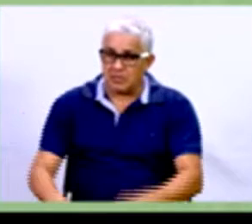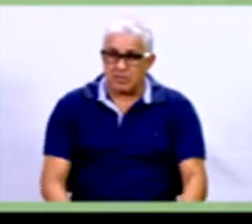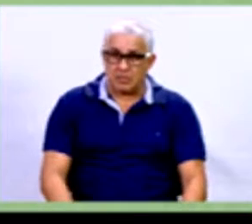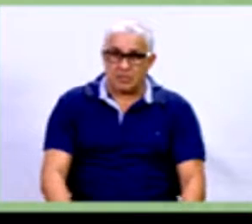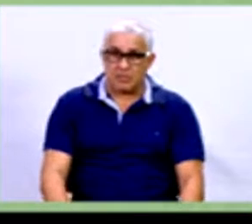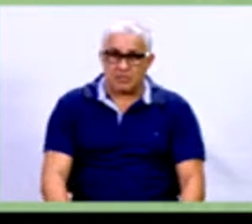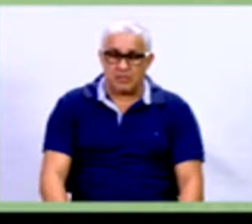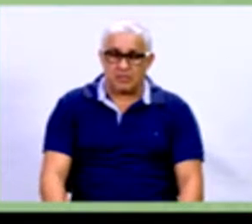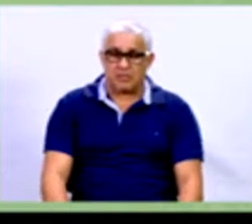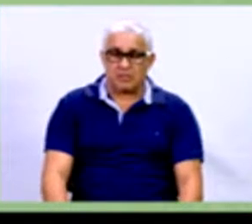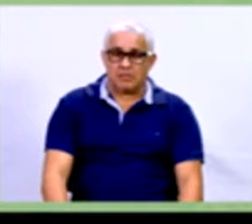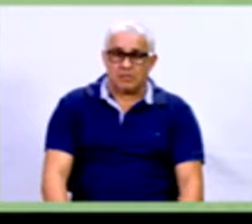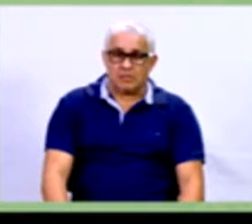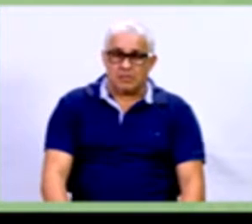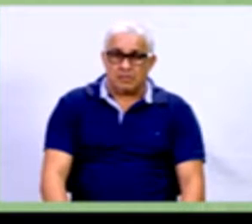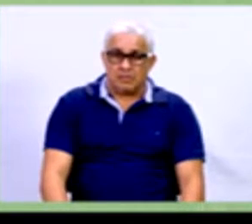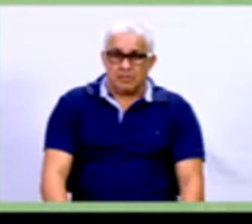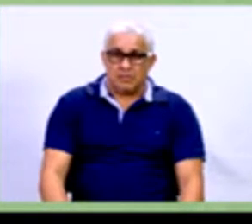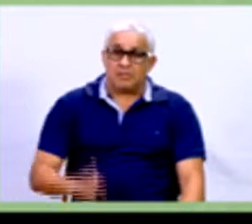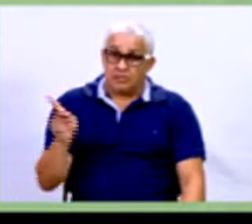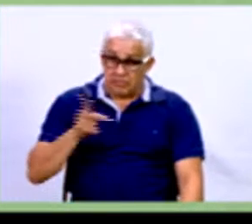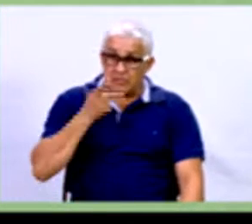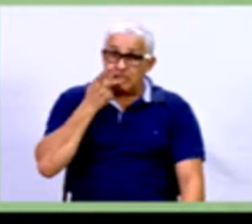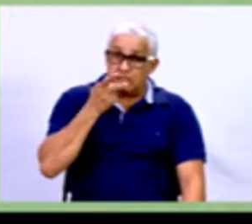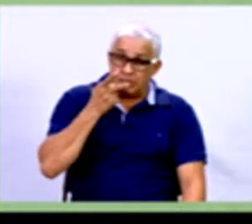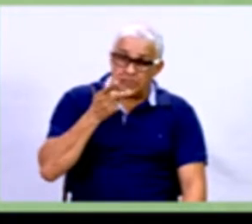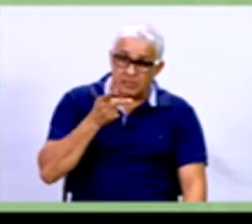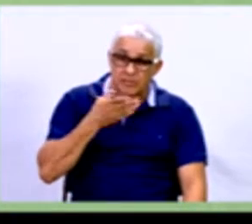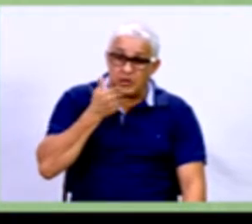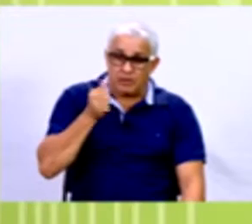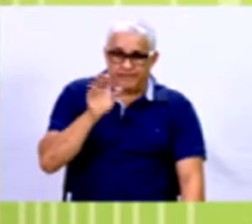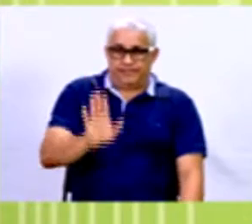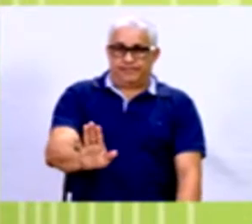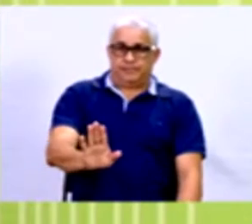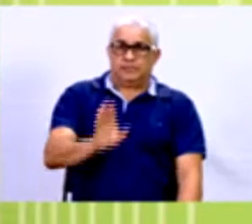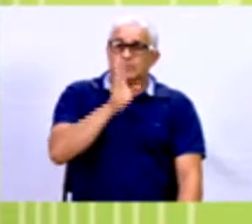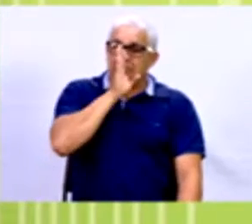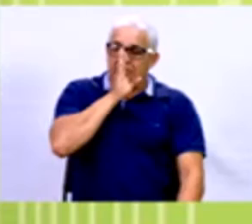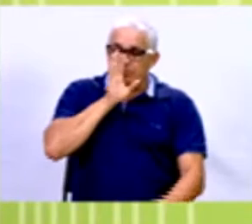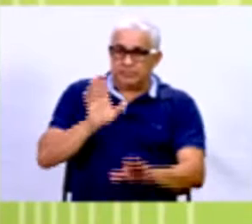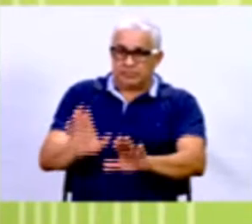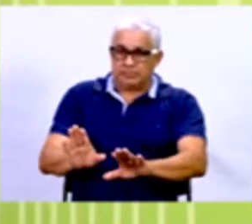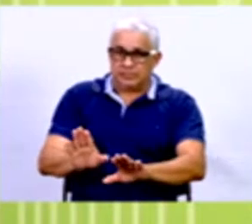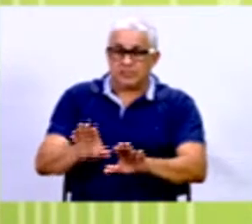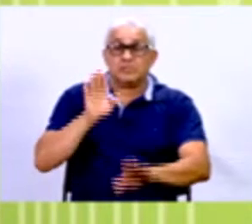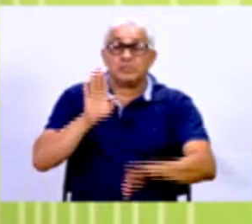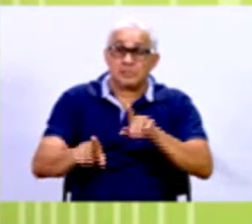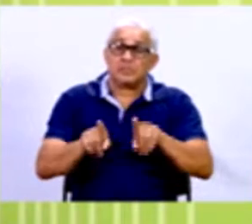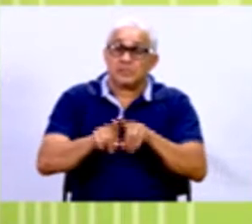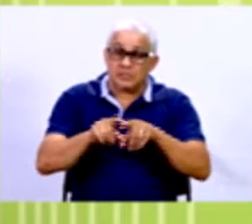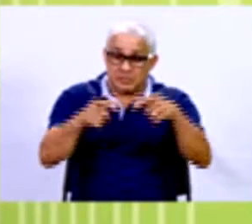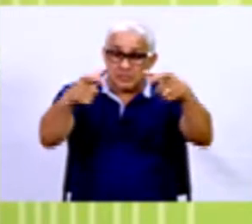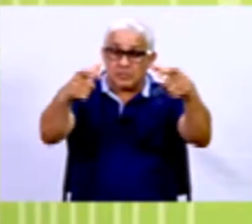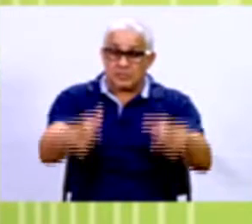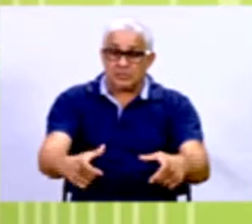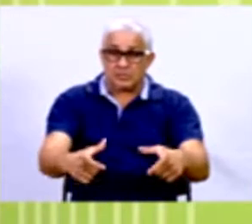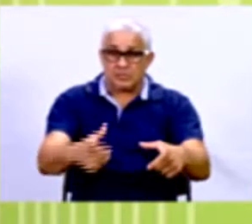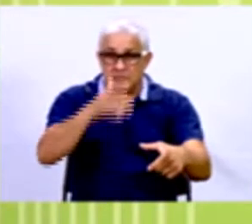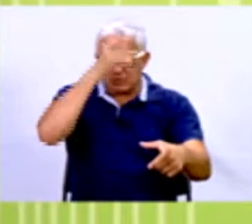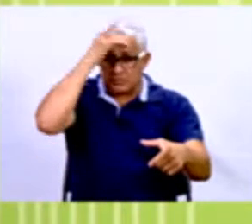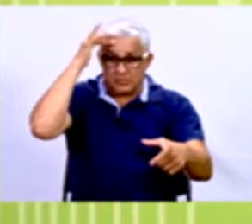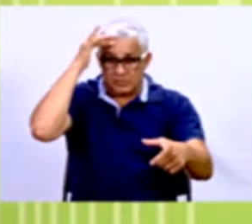Interessante, o professor Willis falou, às vezes é melhor não mexer, mas às vezes o local onde a vítima está é um